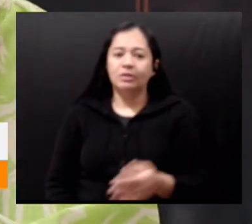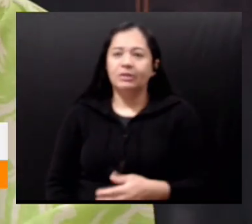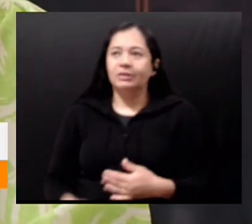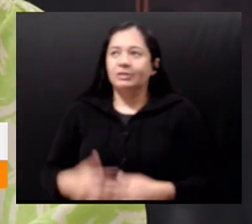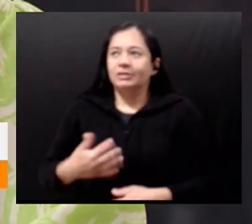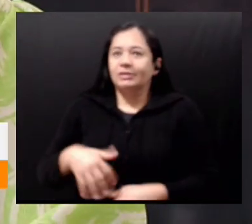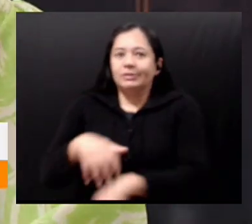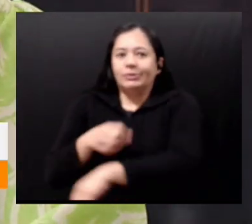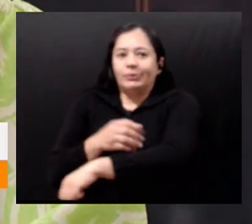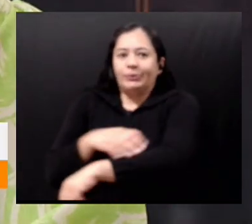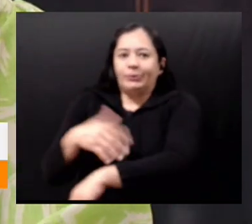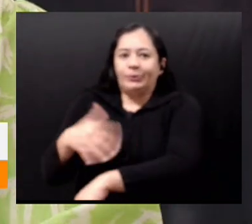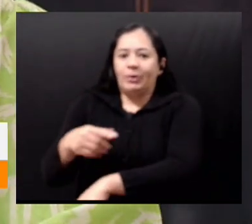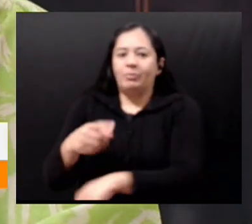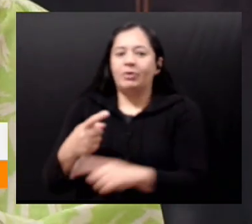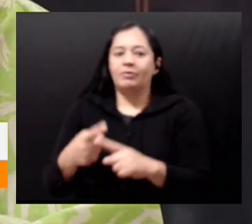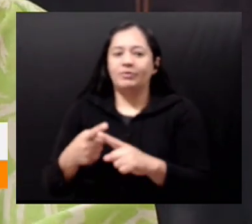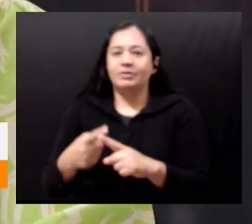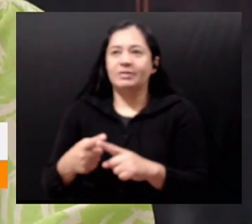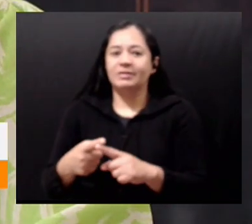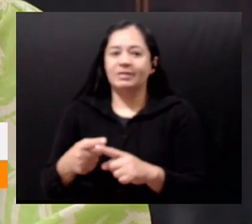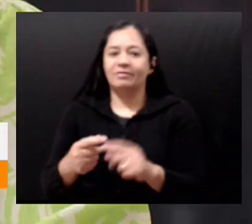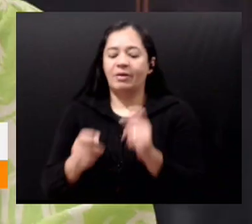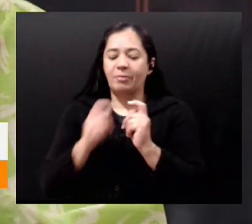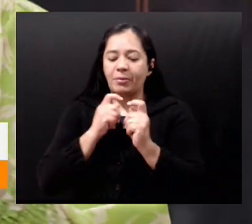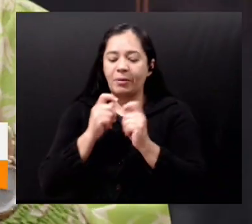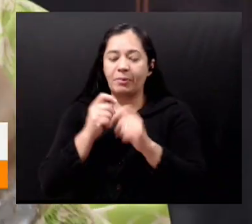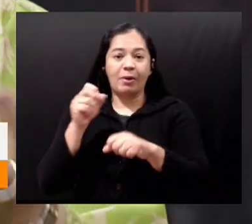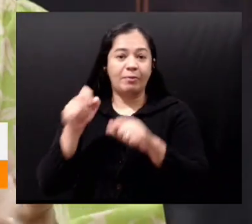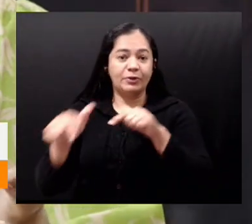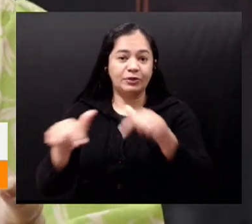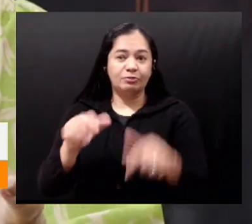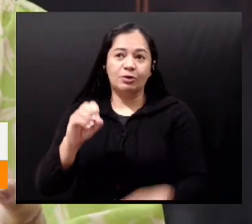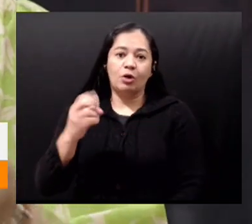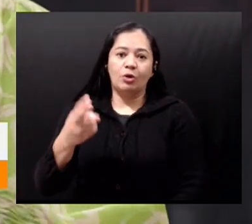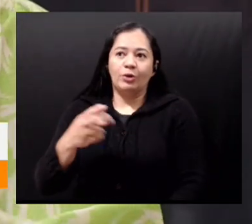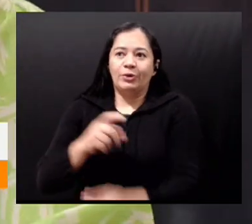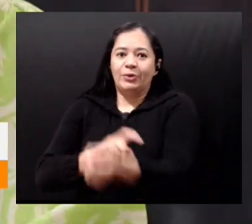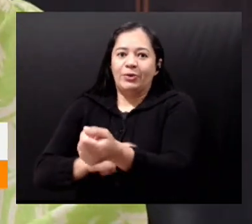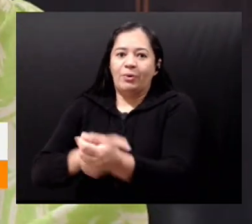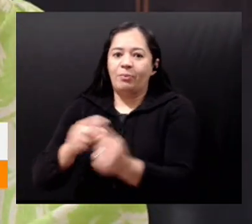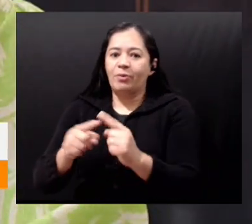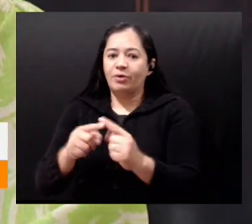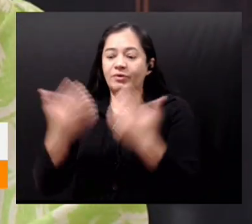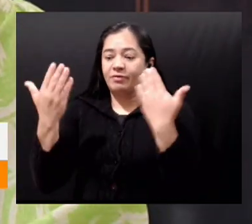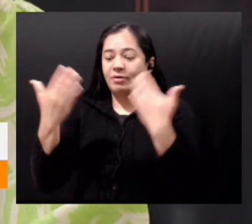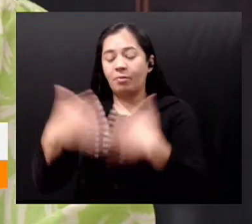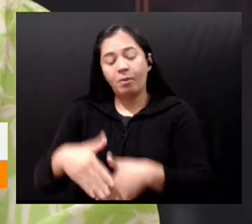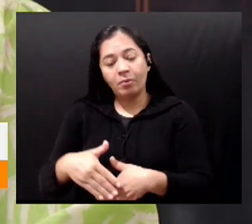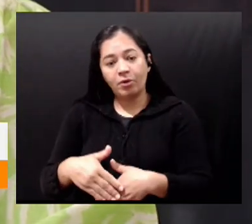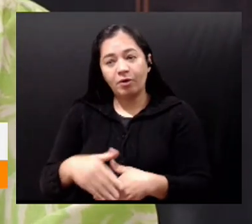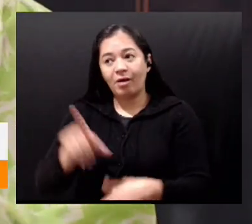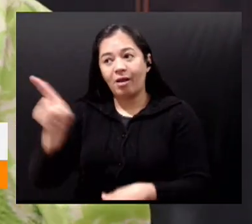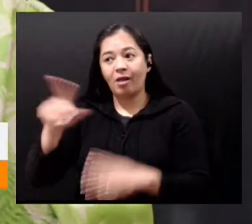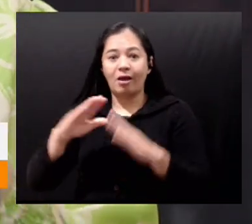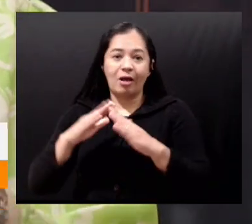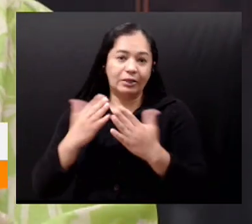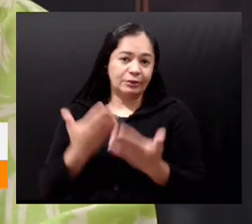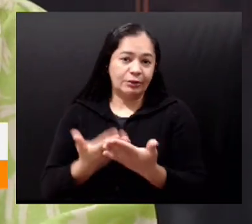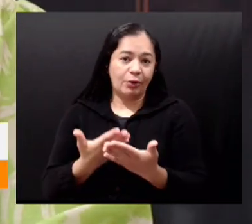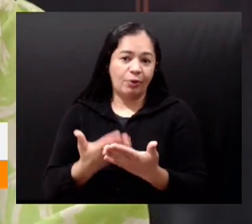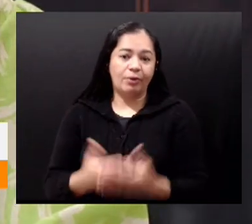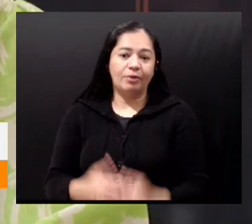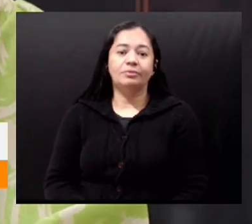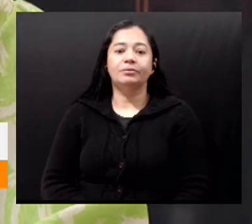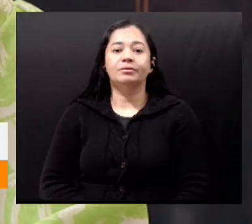você vai fazer uma entrevista, ou um Uhum. friozinho na barriga, porque você vai fazer uma prova lá na escola, porque você tem que